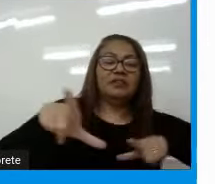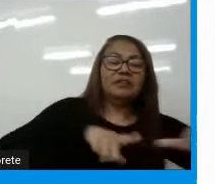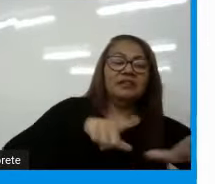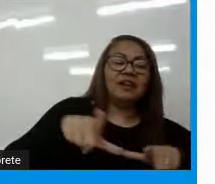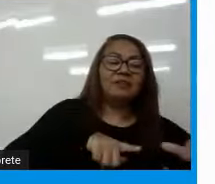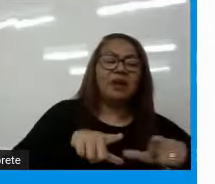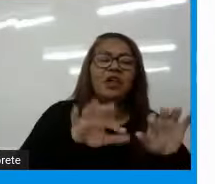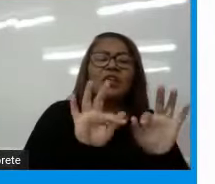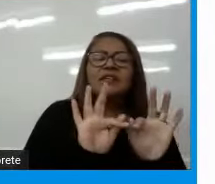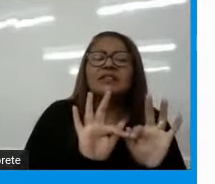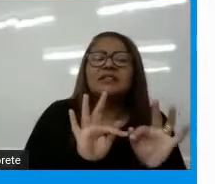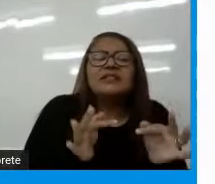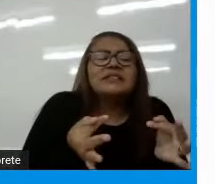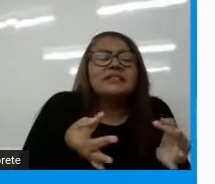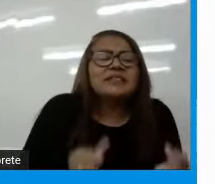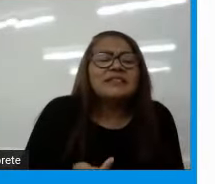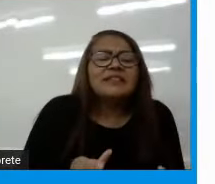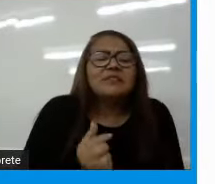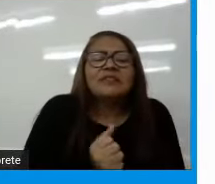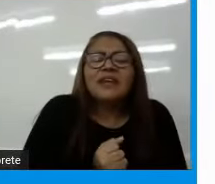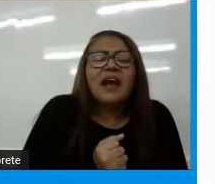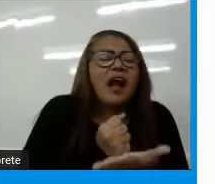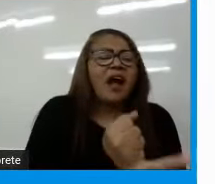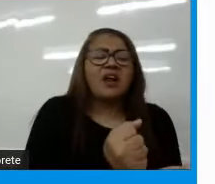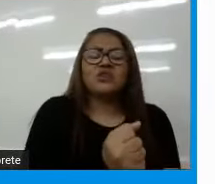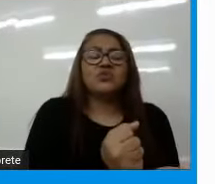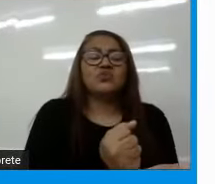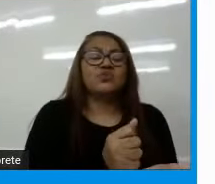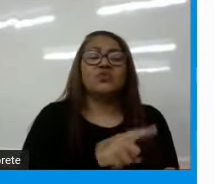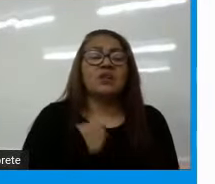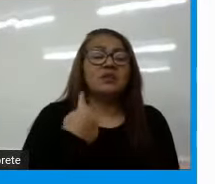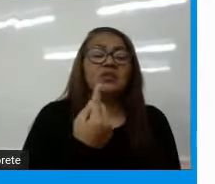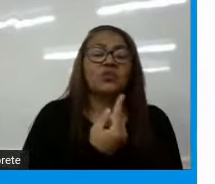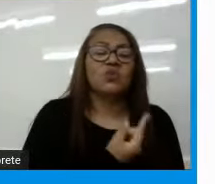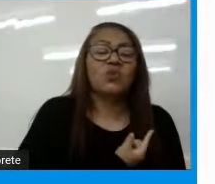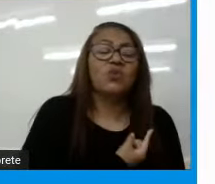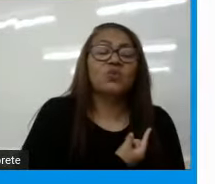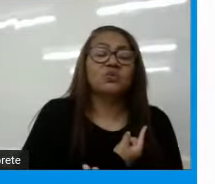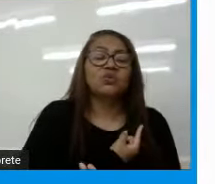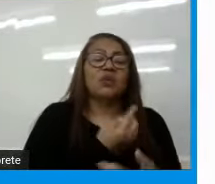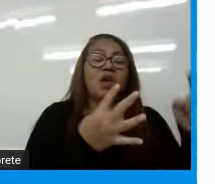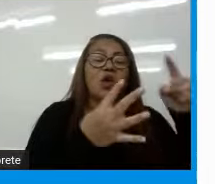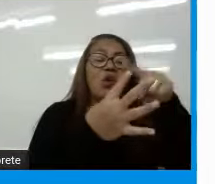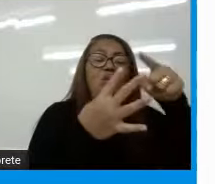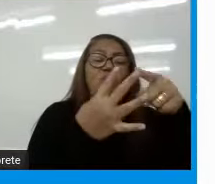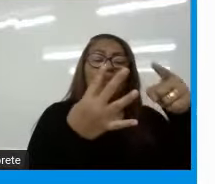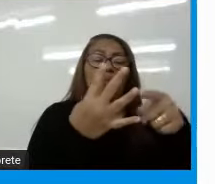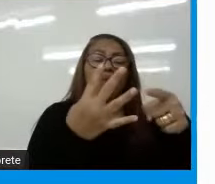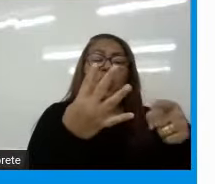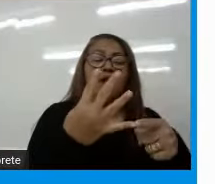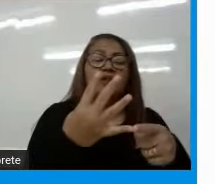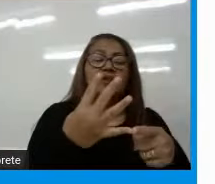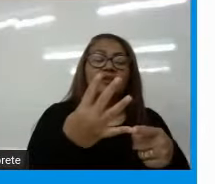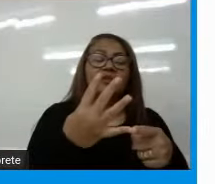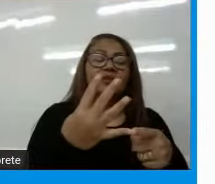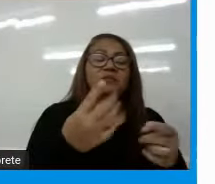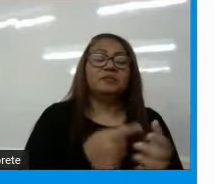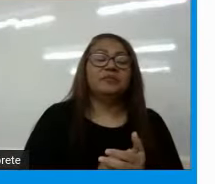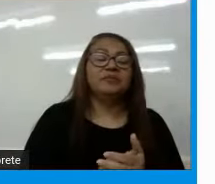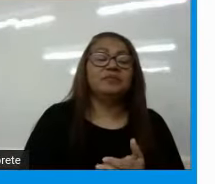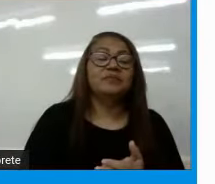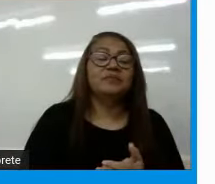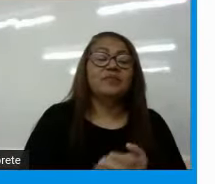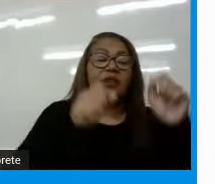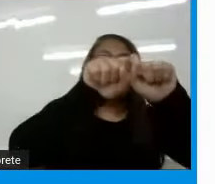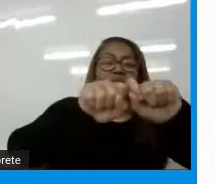simplificada, que até nos ajuda. Existe basicamente 4 opções principais. Você tem um mural, 4 opções de